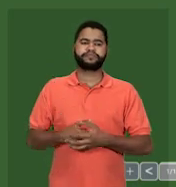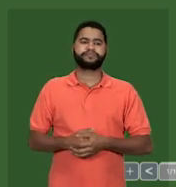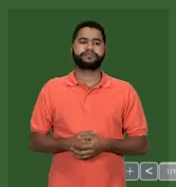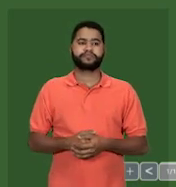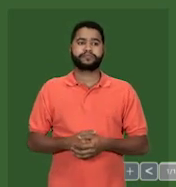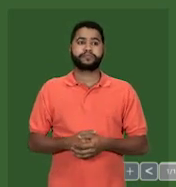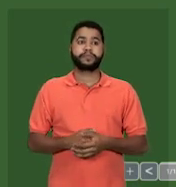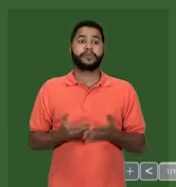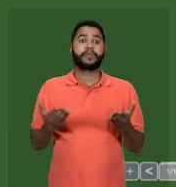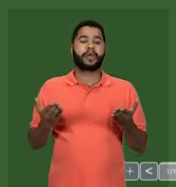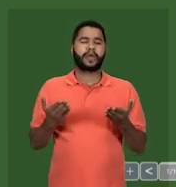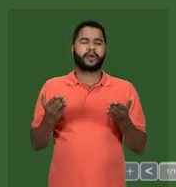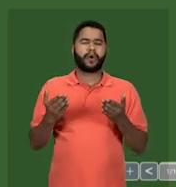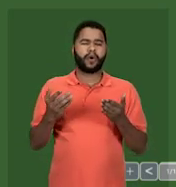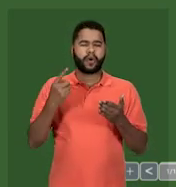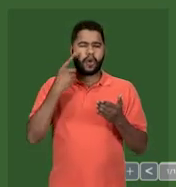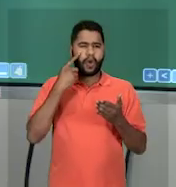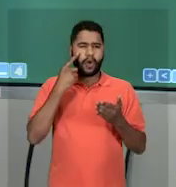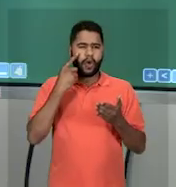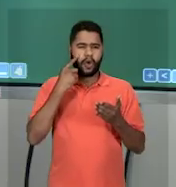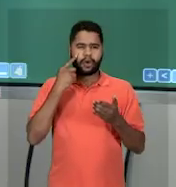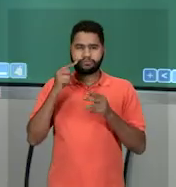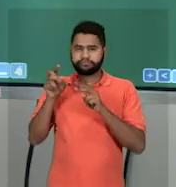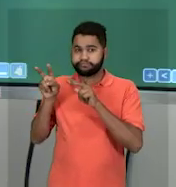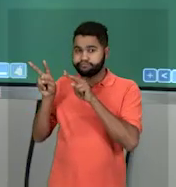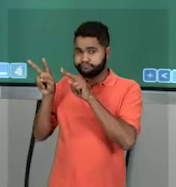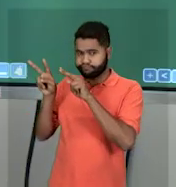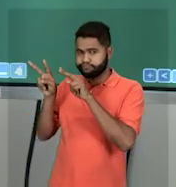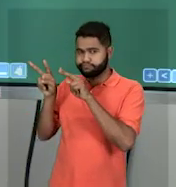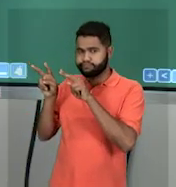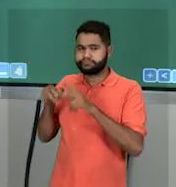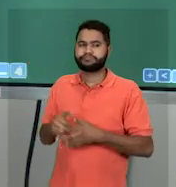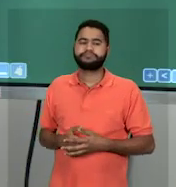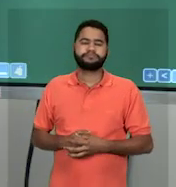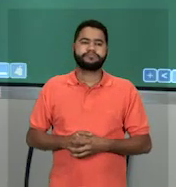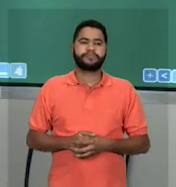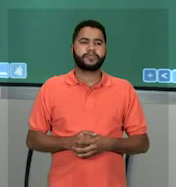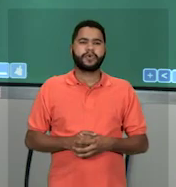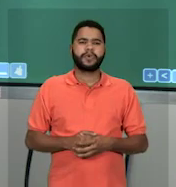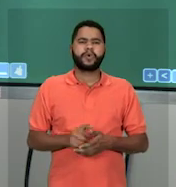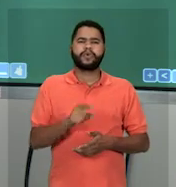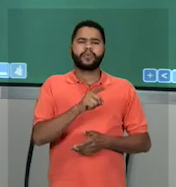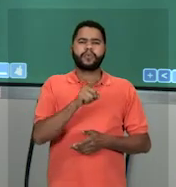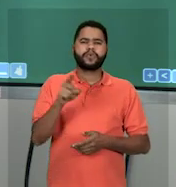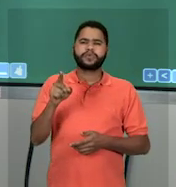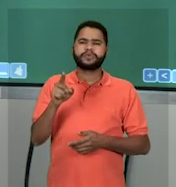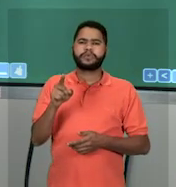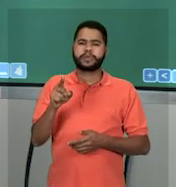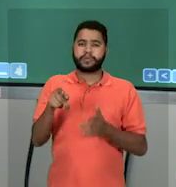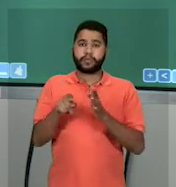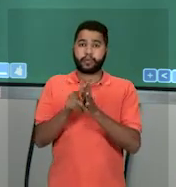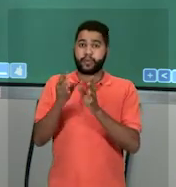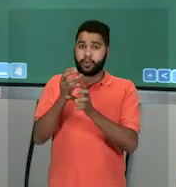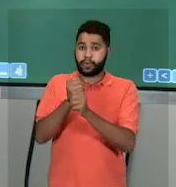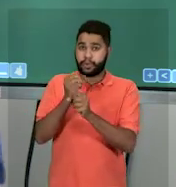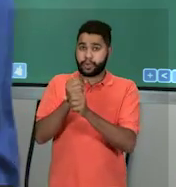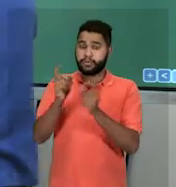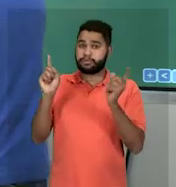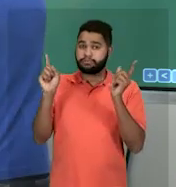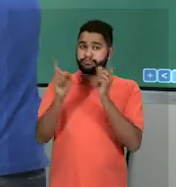aí que vem a nossa visão olha pra cá olha para cá como você vai trabalhar com operações